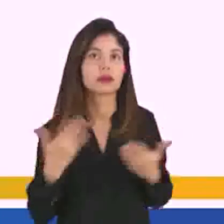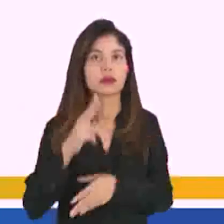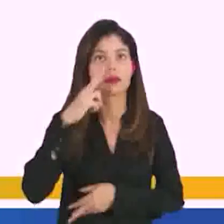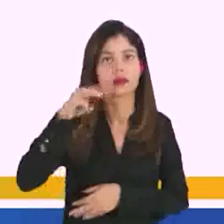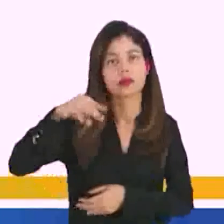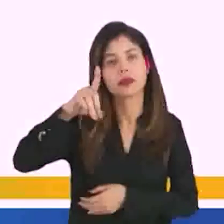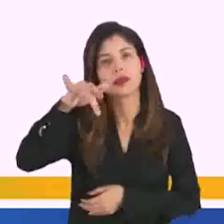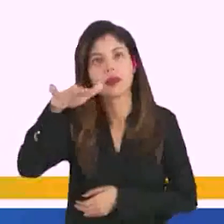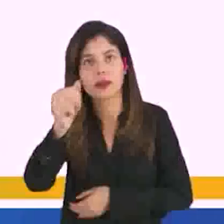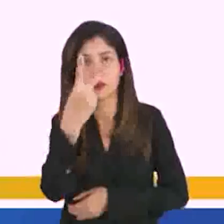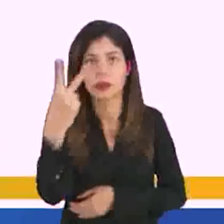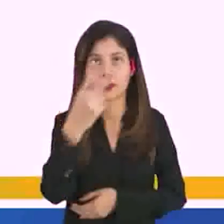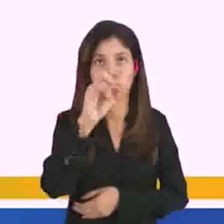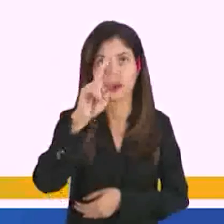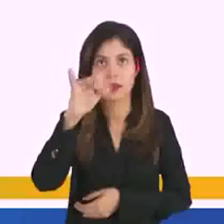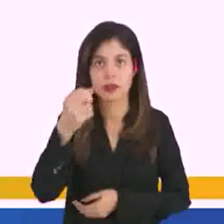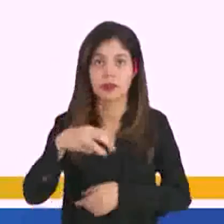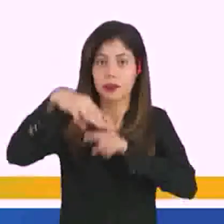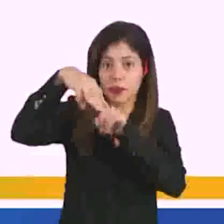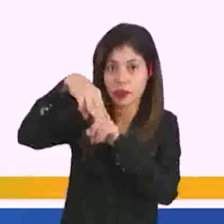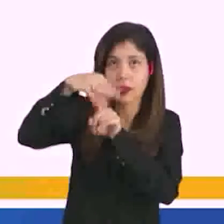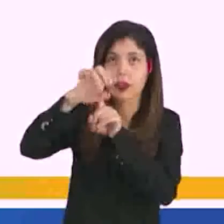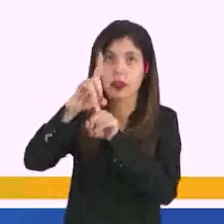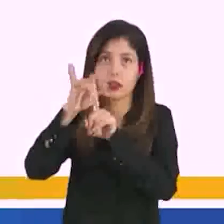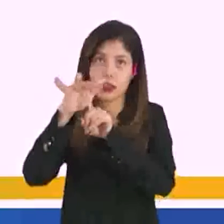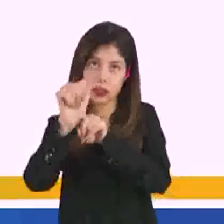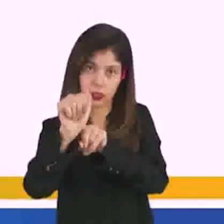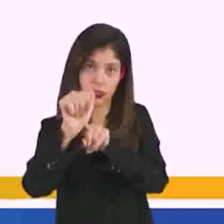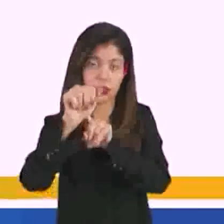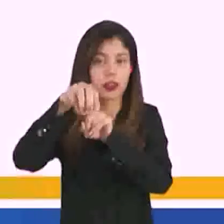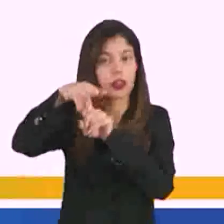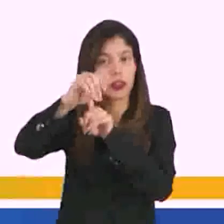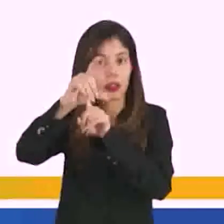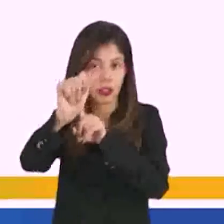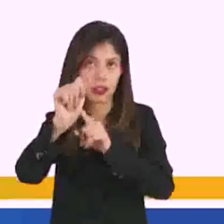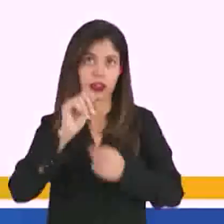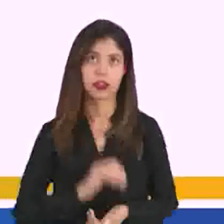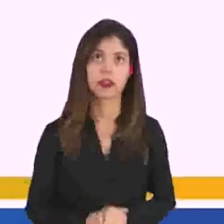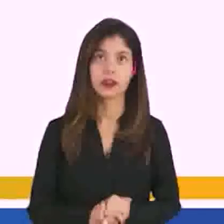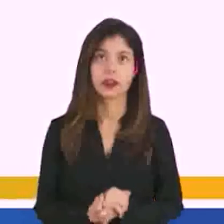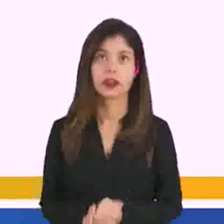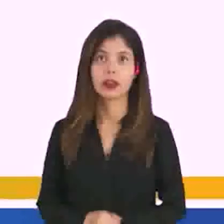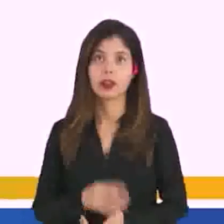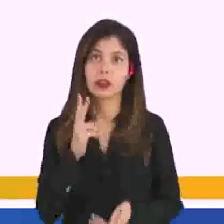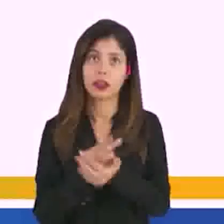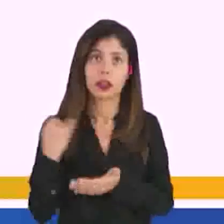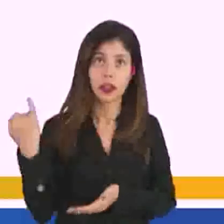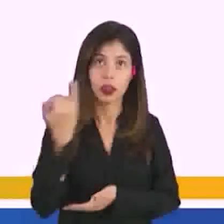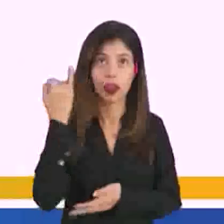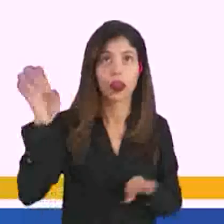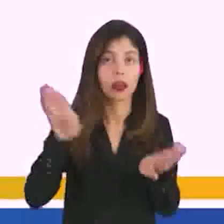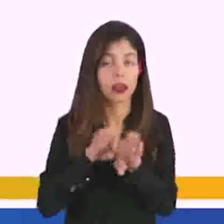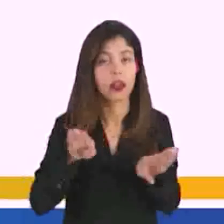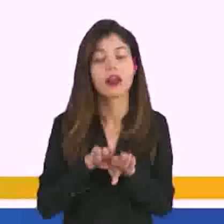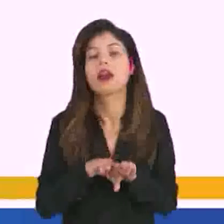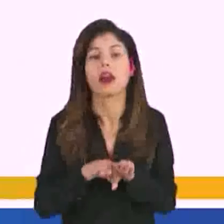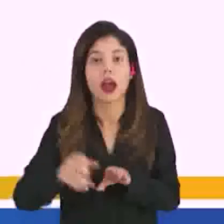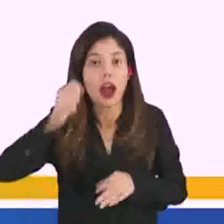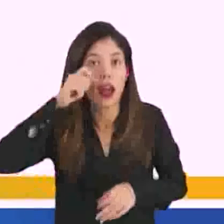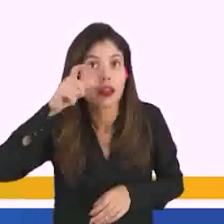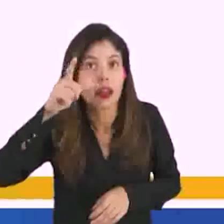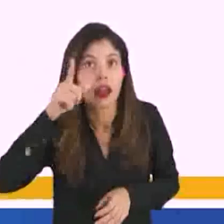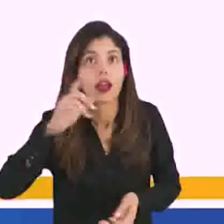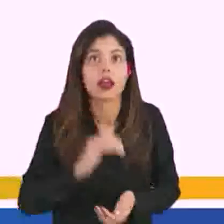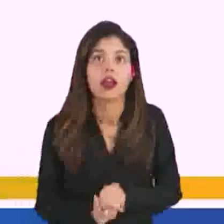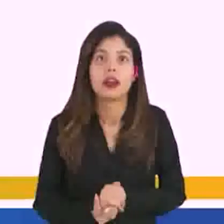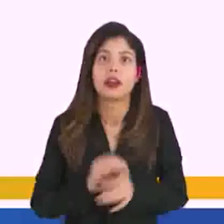nós estudamos 2 medidas de centralidade muito importantes, né? Que são a moda e a mediana. Então, é importante também que a gente esteja